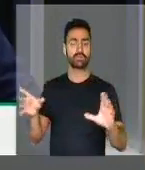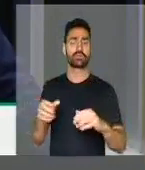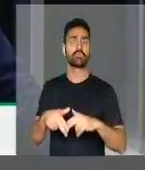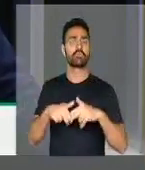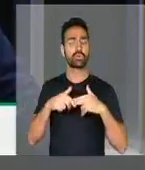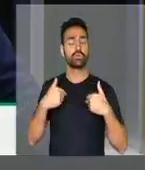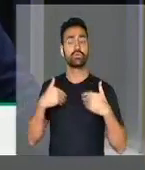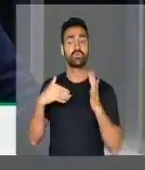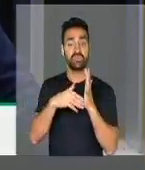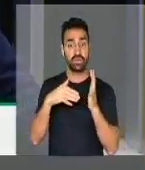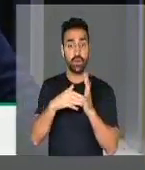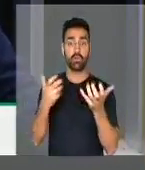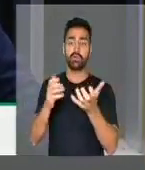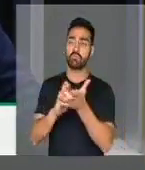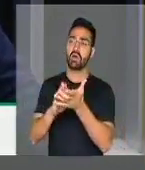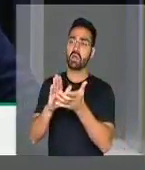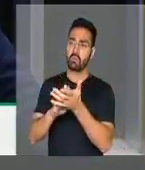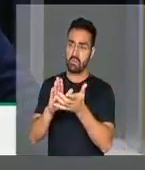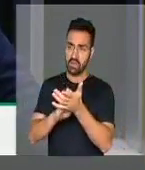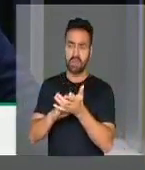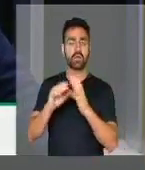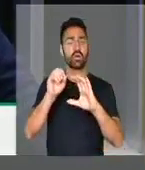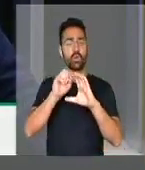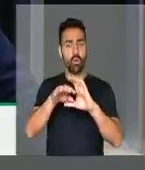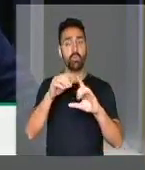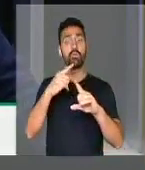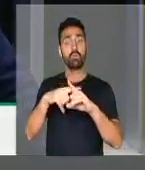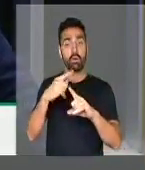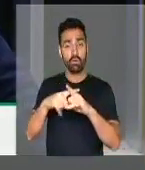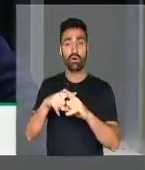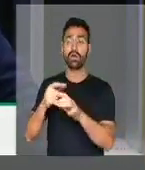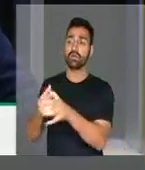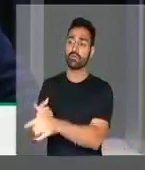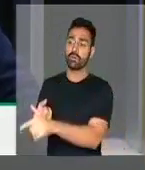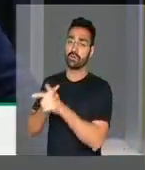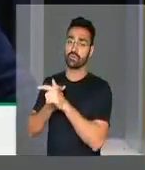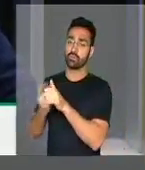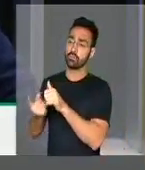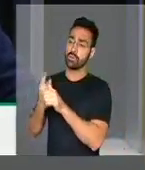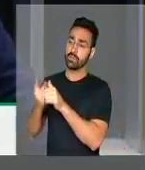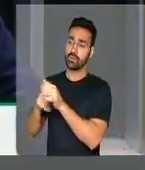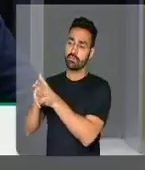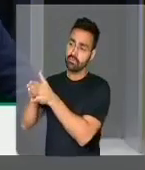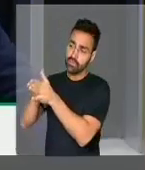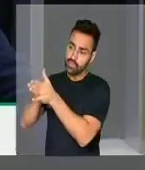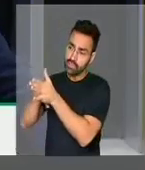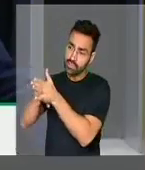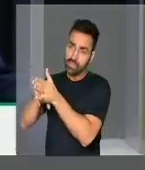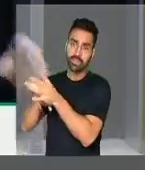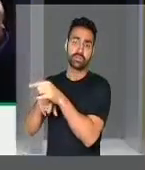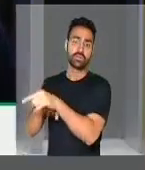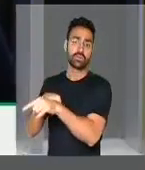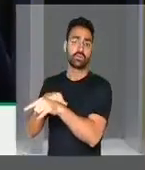concluir parabenizando e o afastamento a investigação necessária ea punição